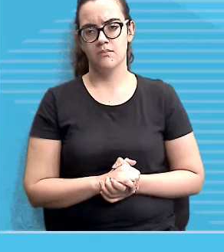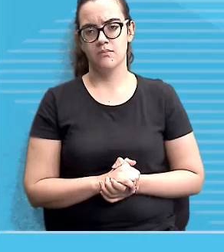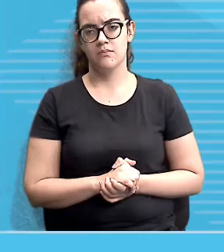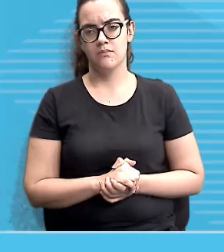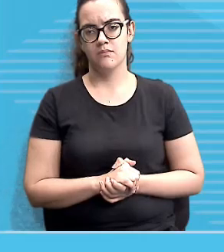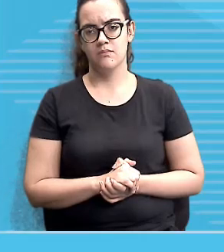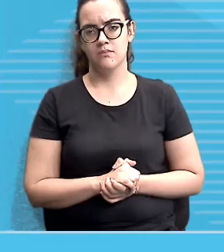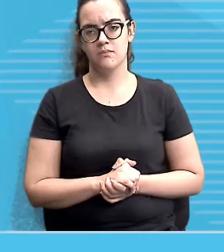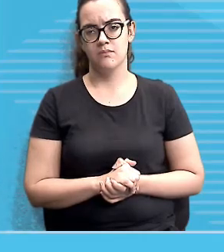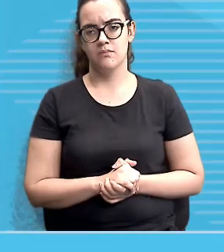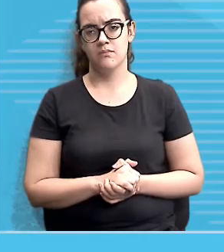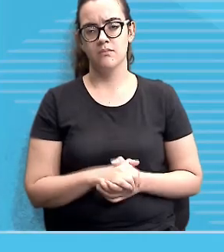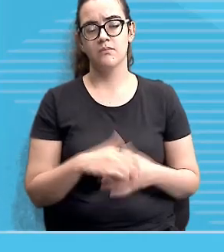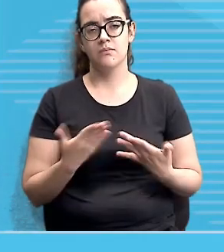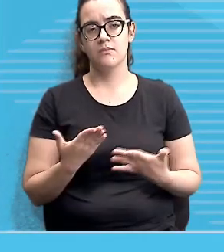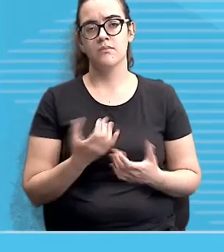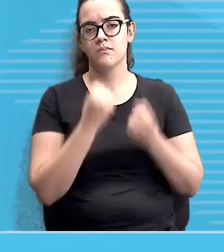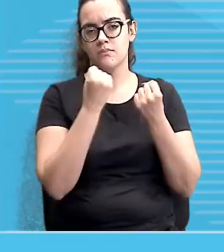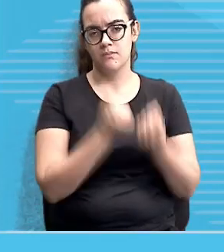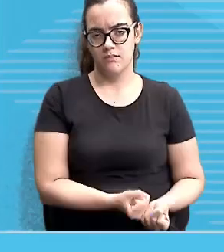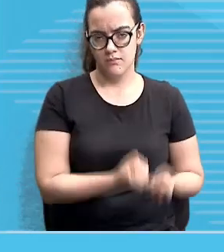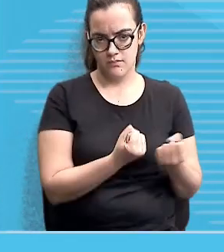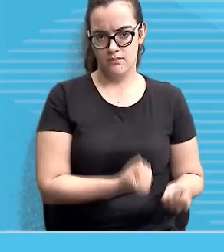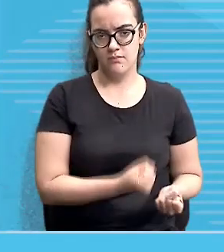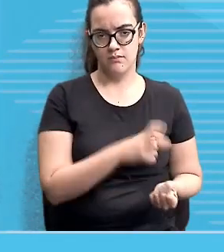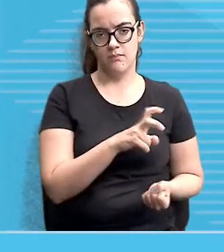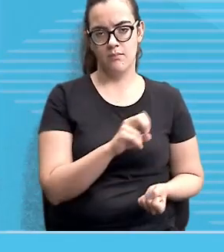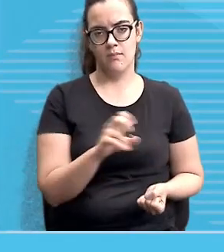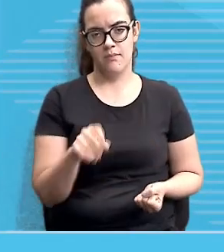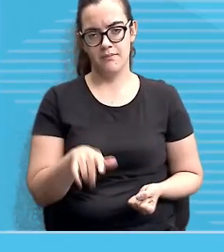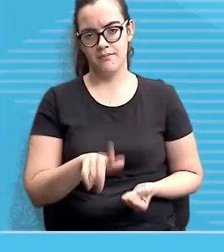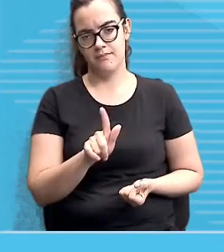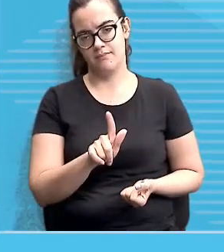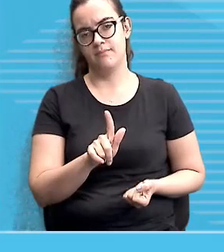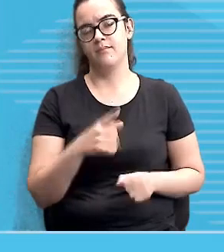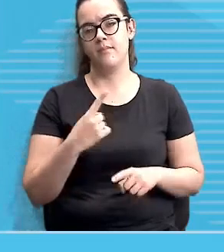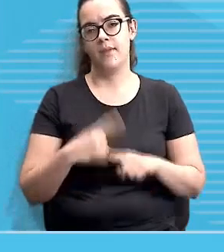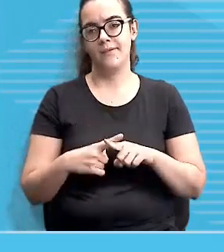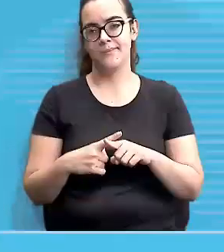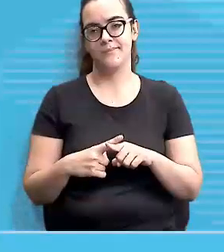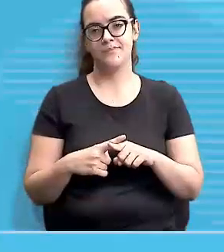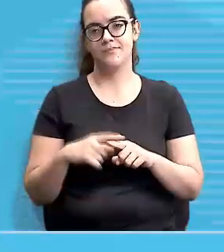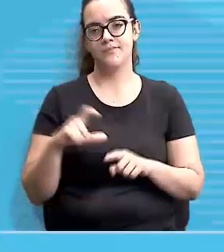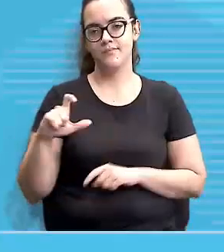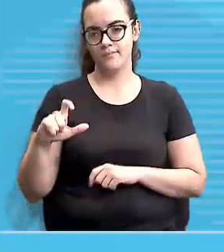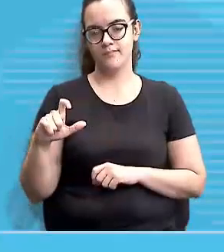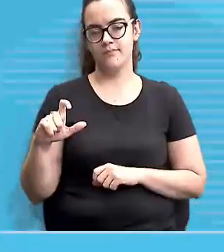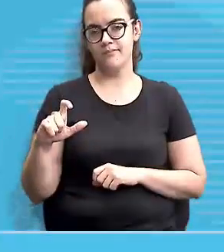Essa é a massa dele que é 500 gramas às vezes